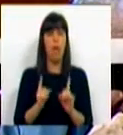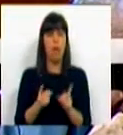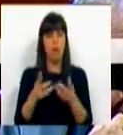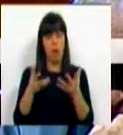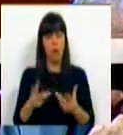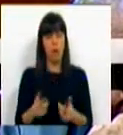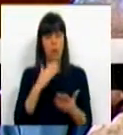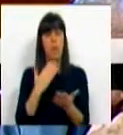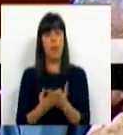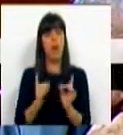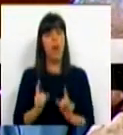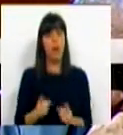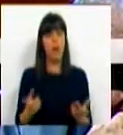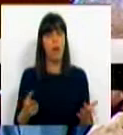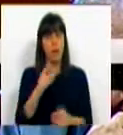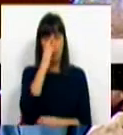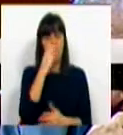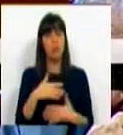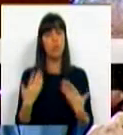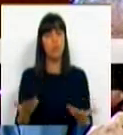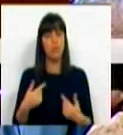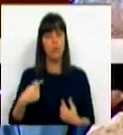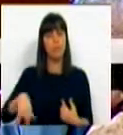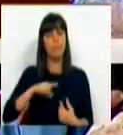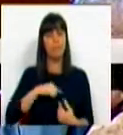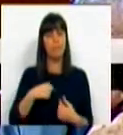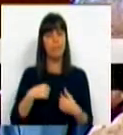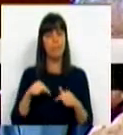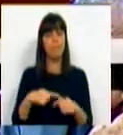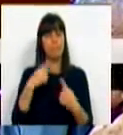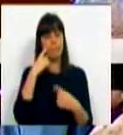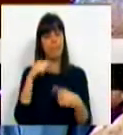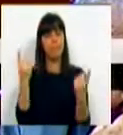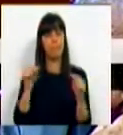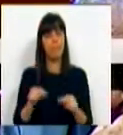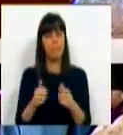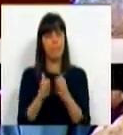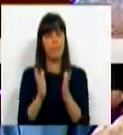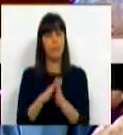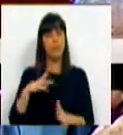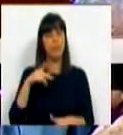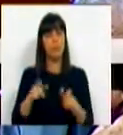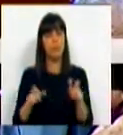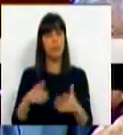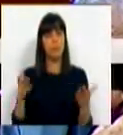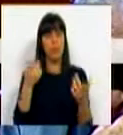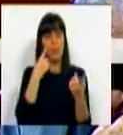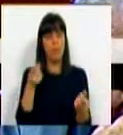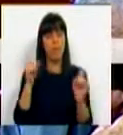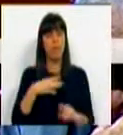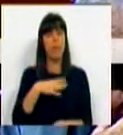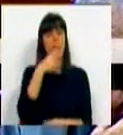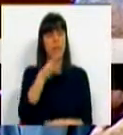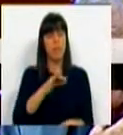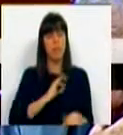este orçamento traz, é este o esforço que nós estamos aqui a transmitir a todos os portugueses. Volto também a